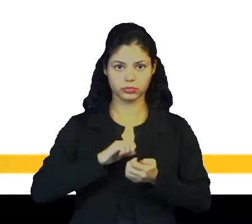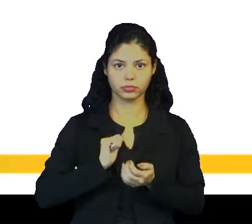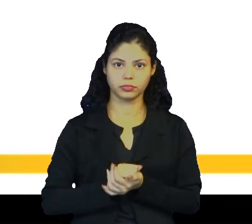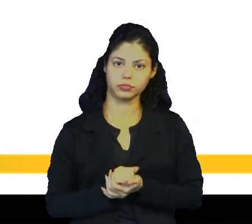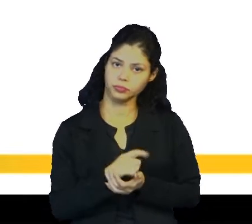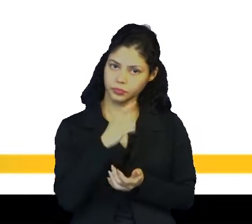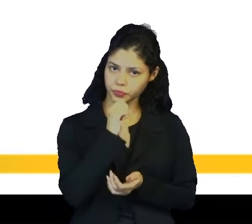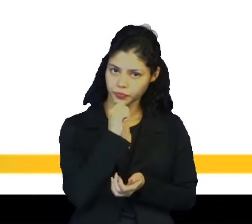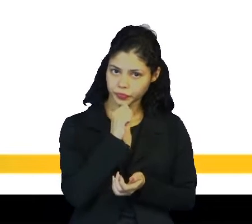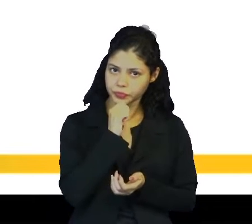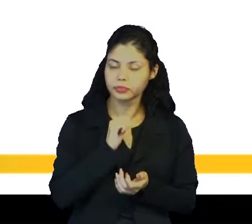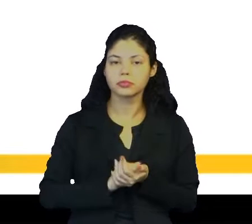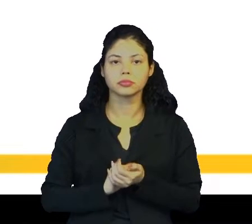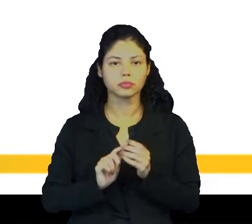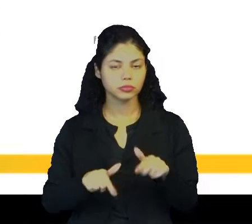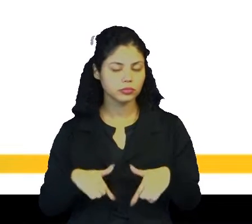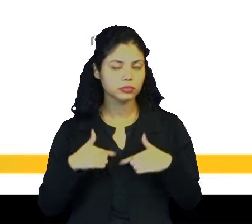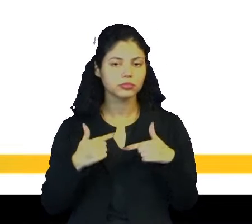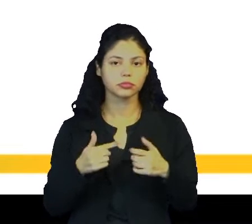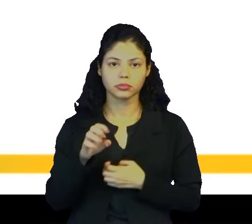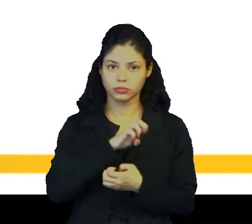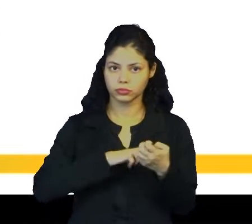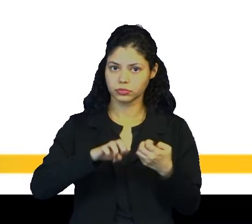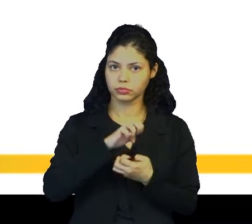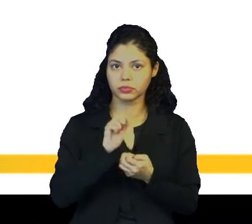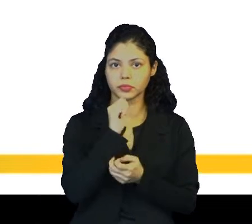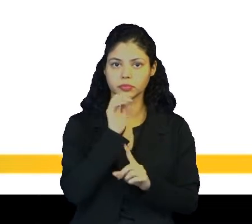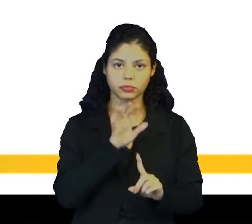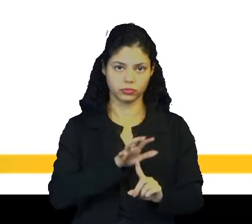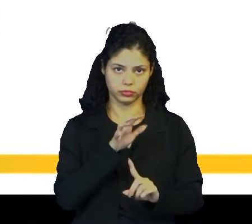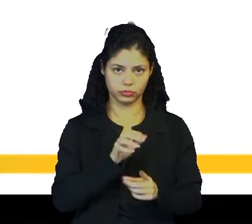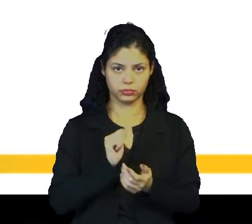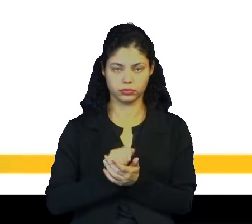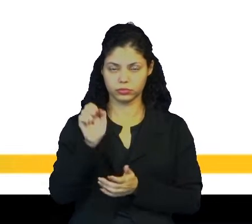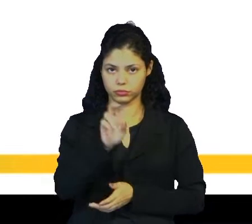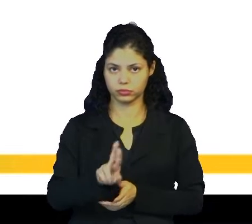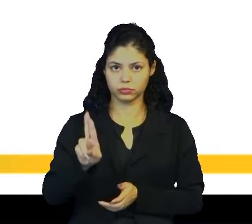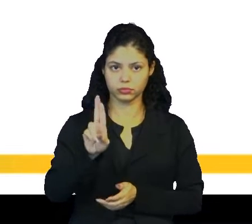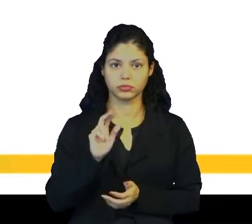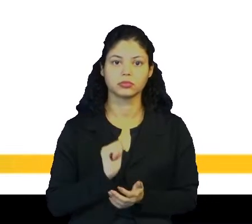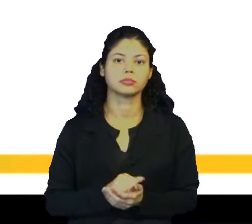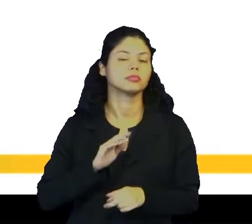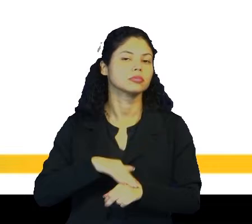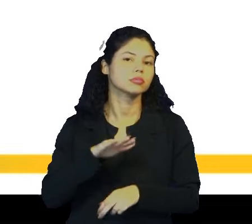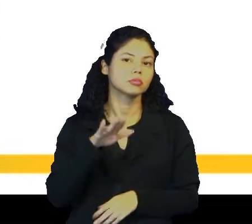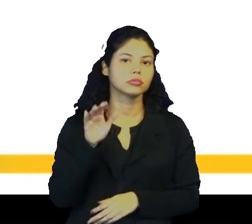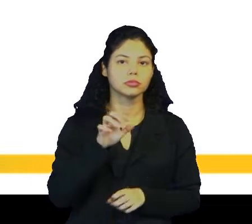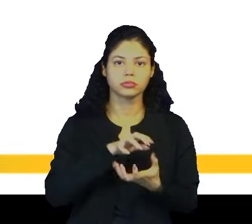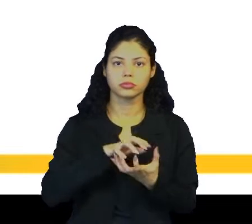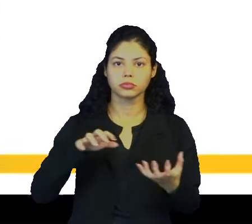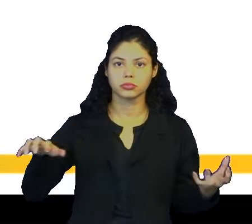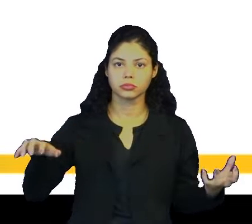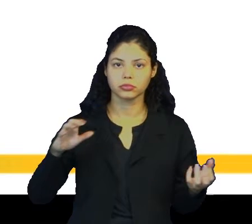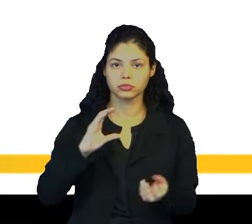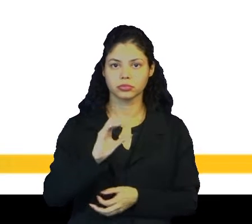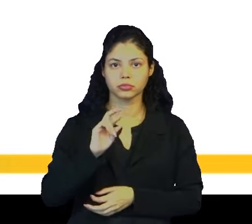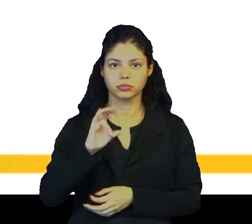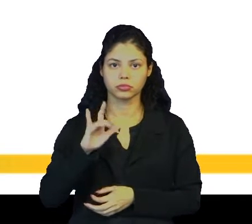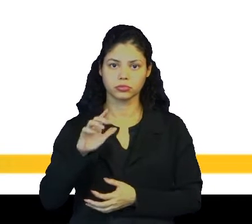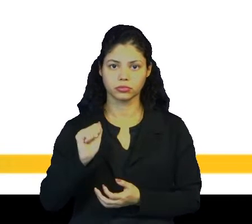Os ideais defendidos pelos revolucionários influenciaram a Europa e os demais continentes